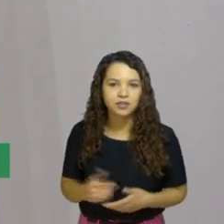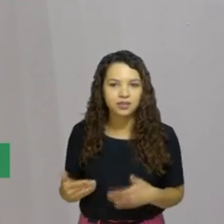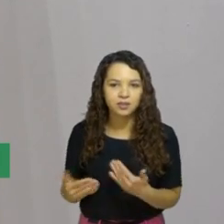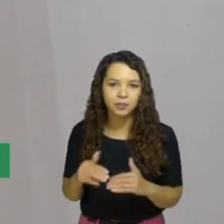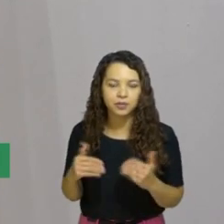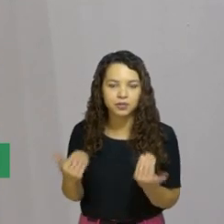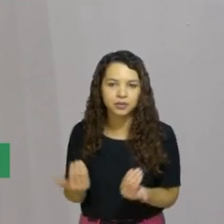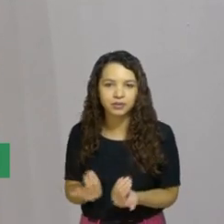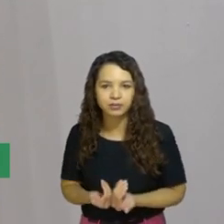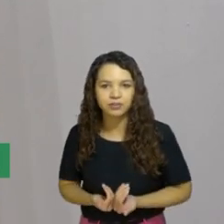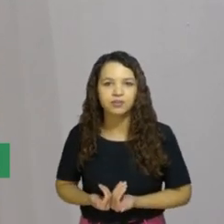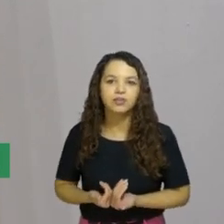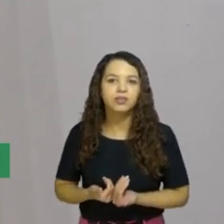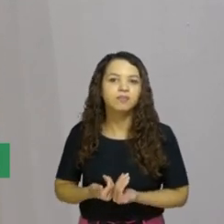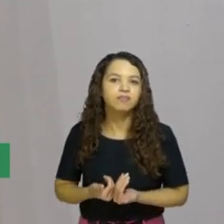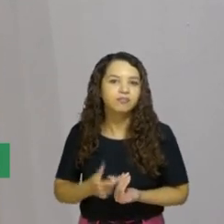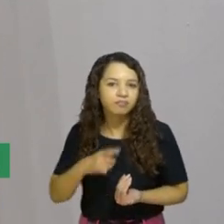estruturas.